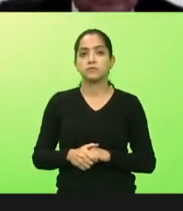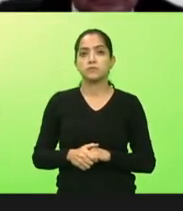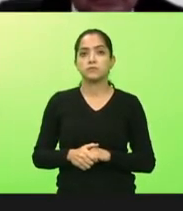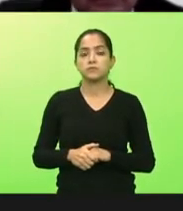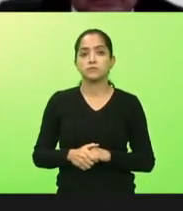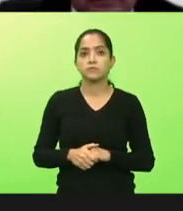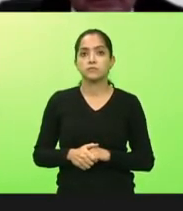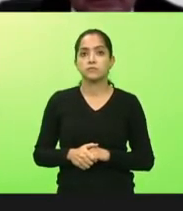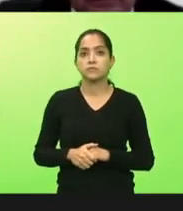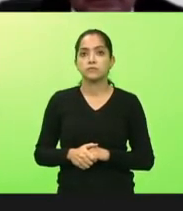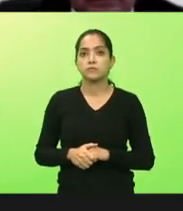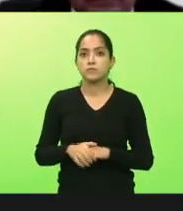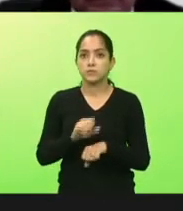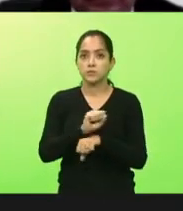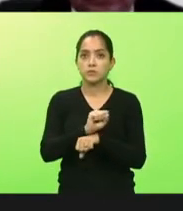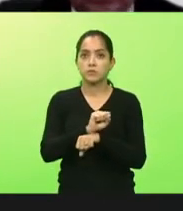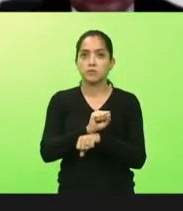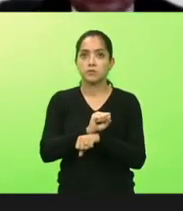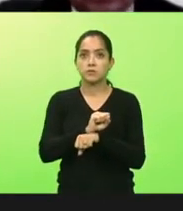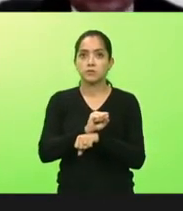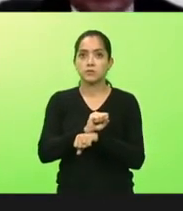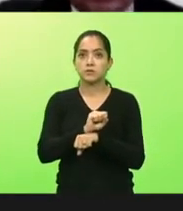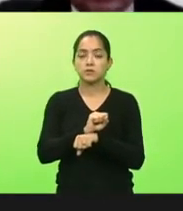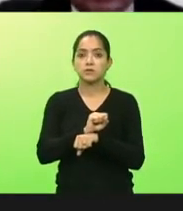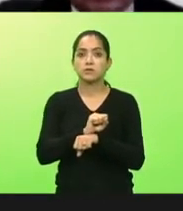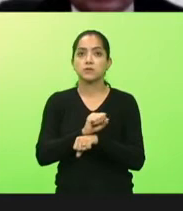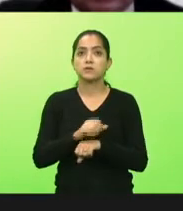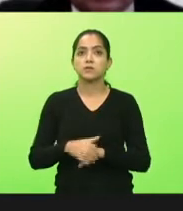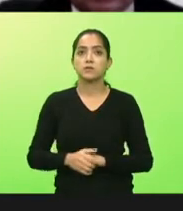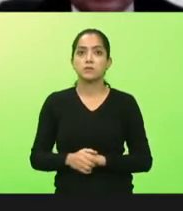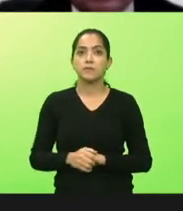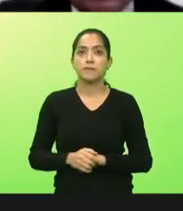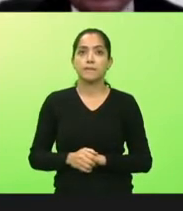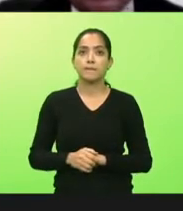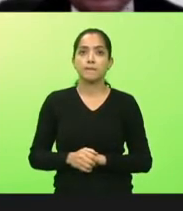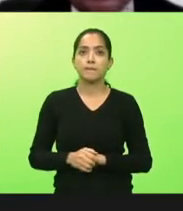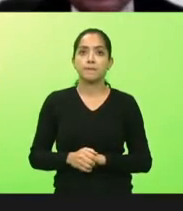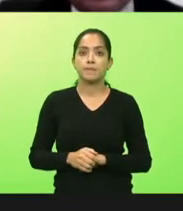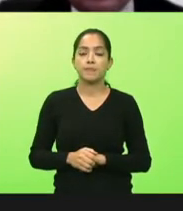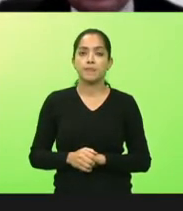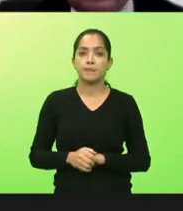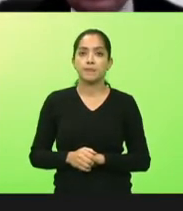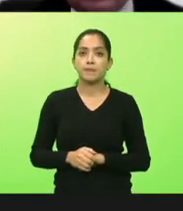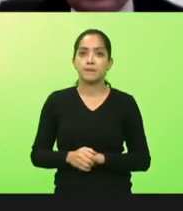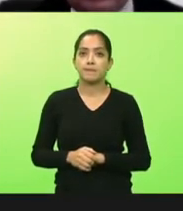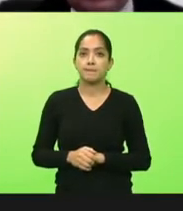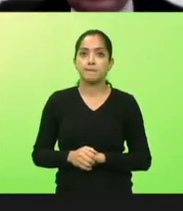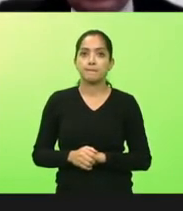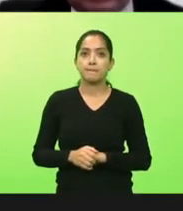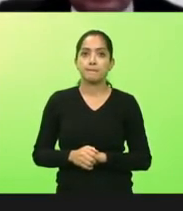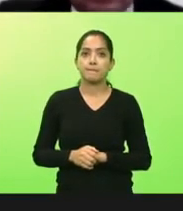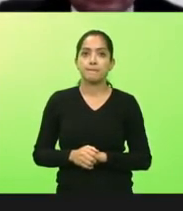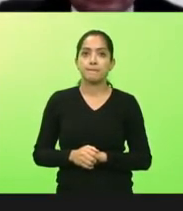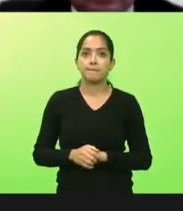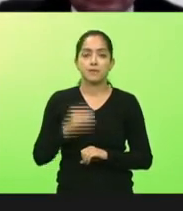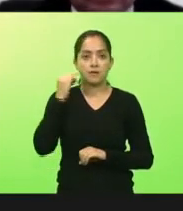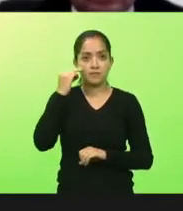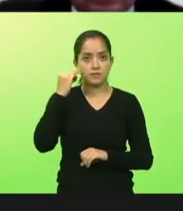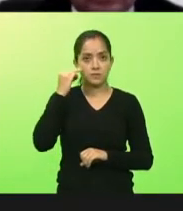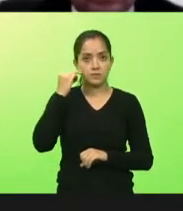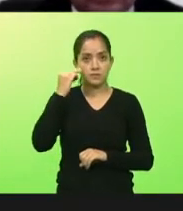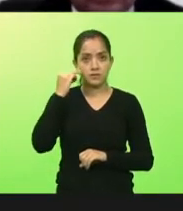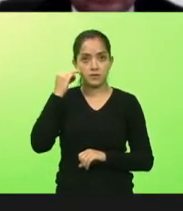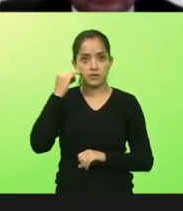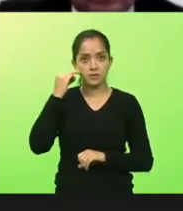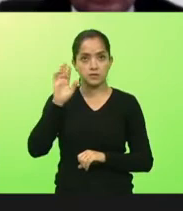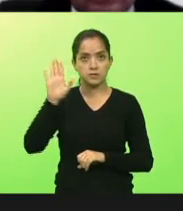Só um pouquinho, que aqui o meu terminal abriu espaço para votação. Quem falou? Márcio Machado. Deputado Márcio Machado, pela ordem, é